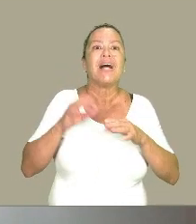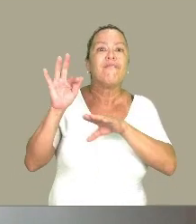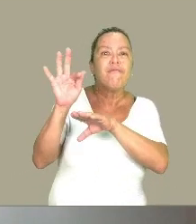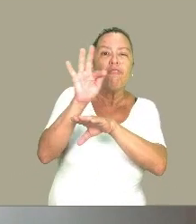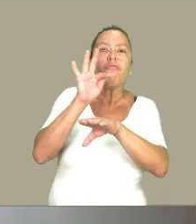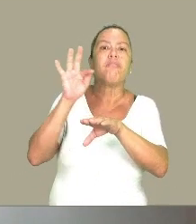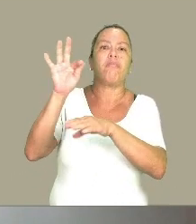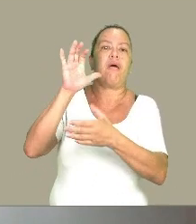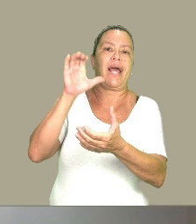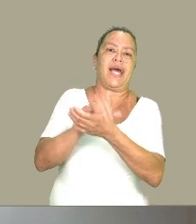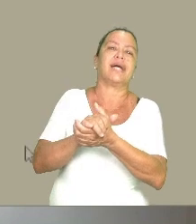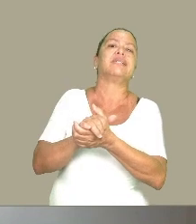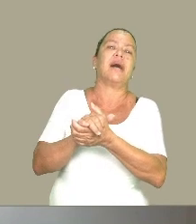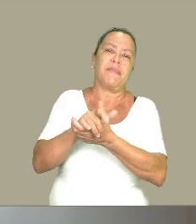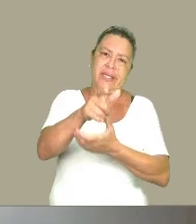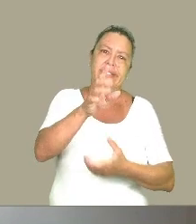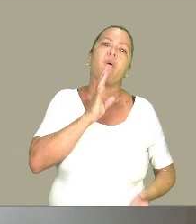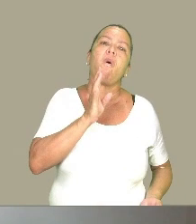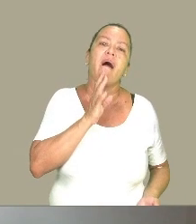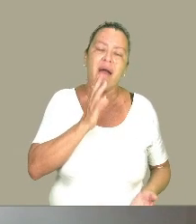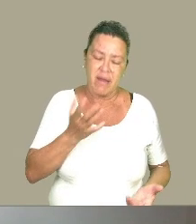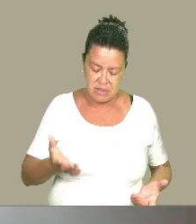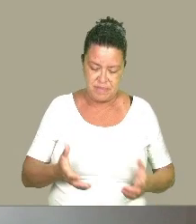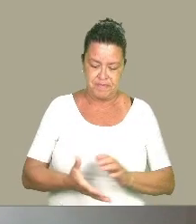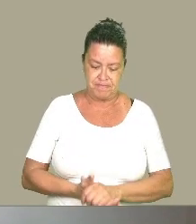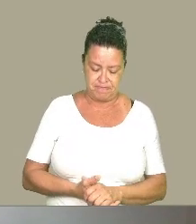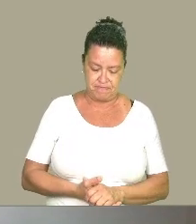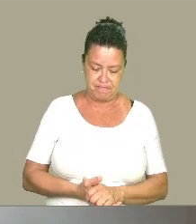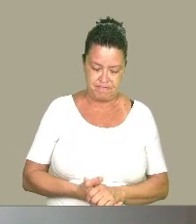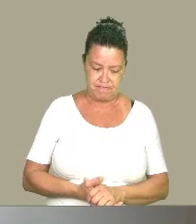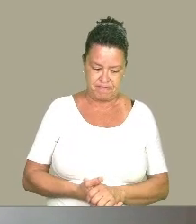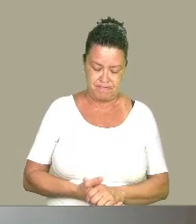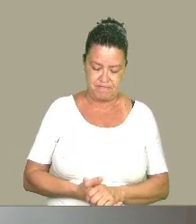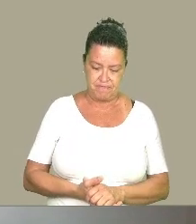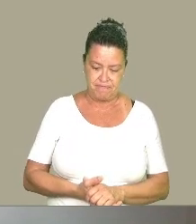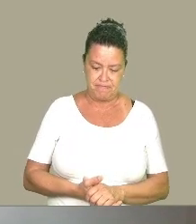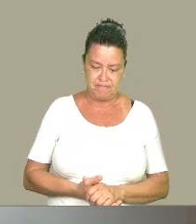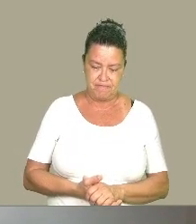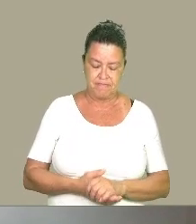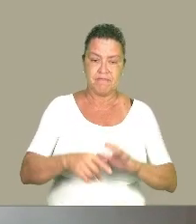casamento que nós conhecemos. Vamos em frente. Questão